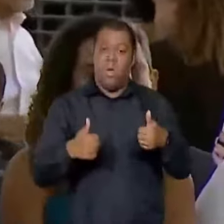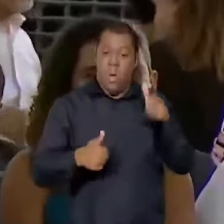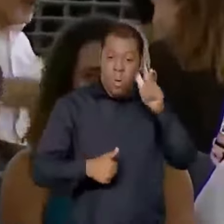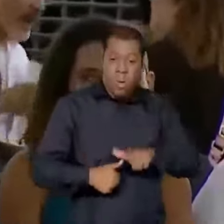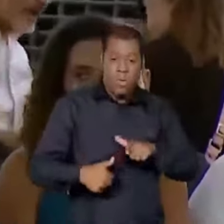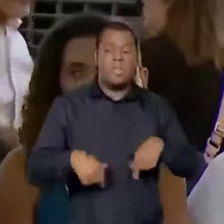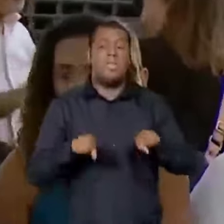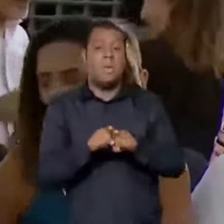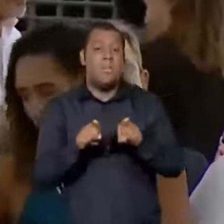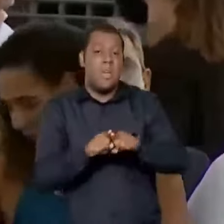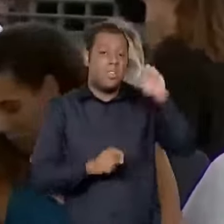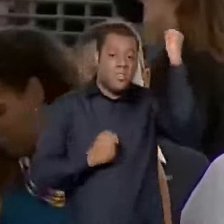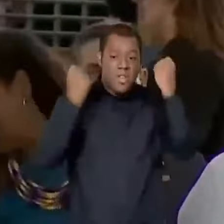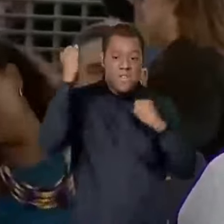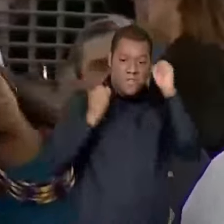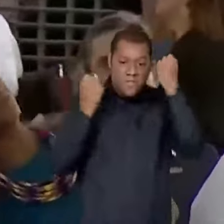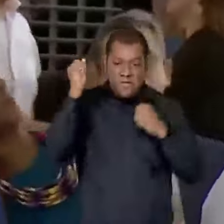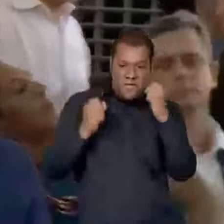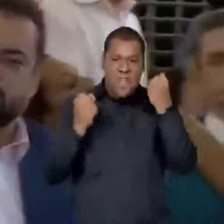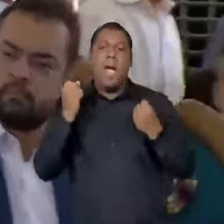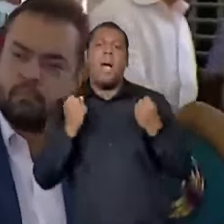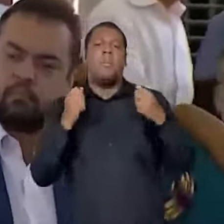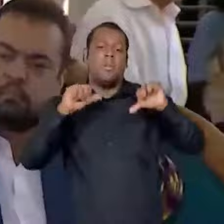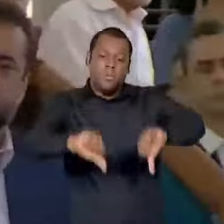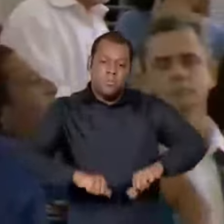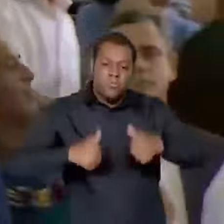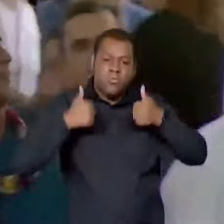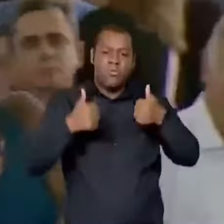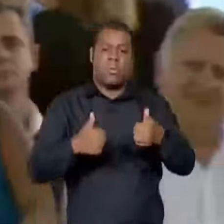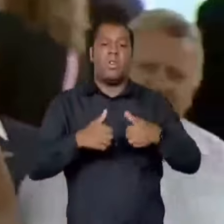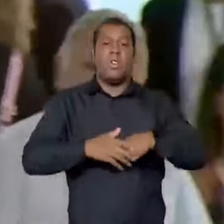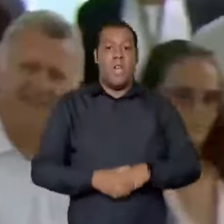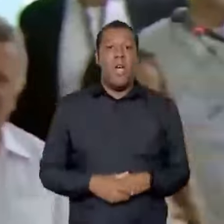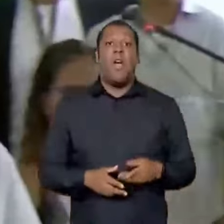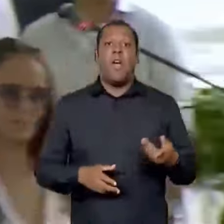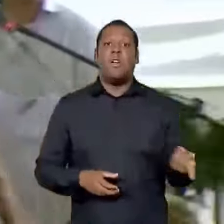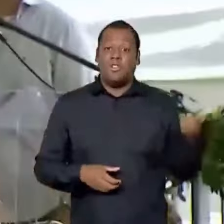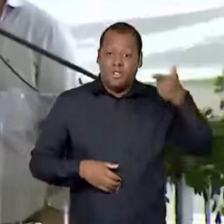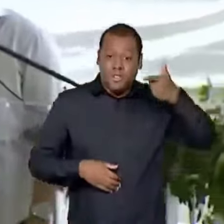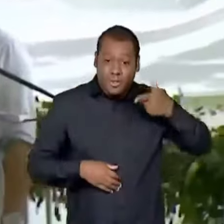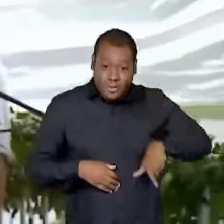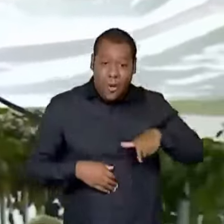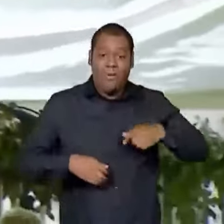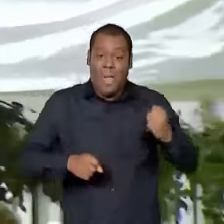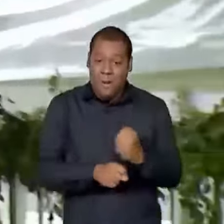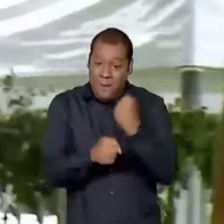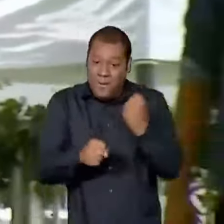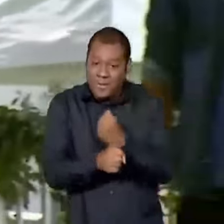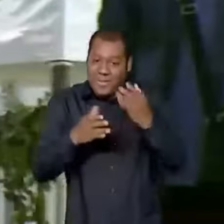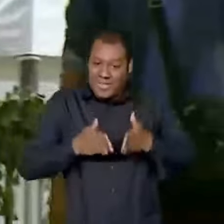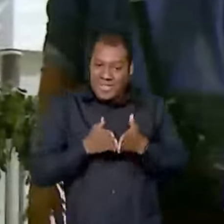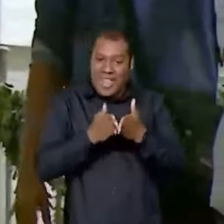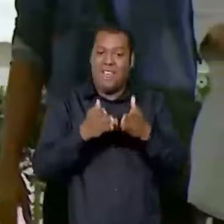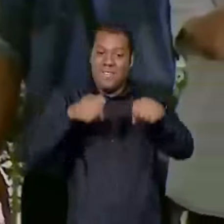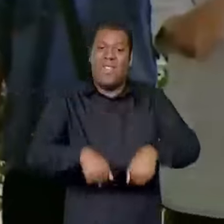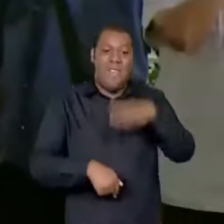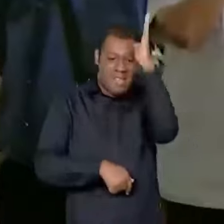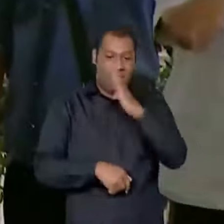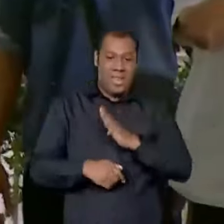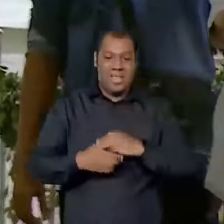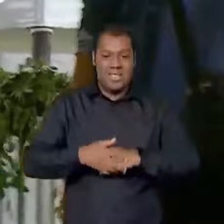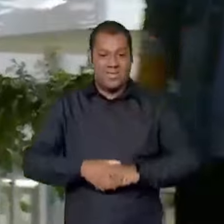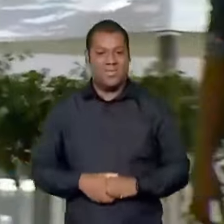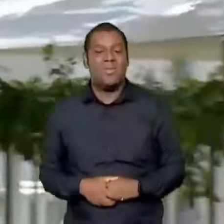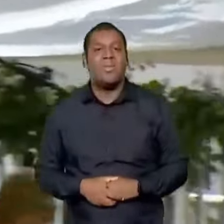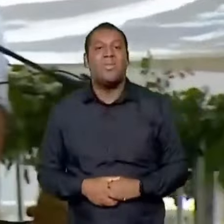a indústria naval desse país, a gente vai voltar a fazer navio aqui, a gente vai fazer plataforma aqui, a gente